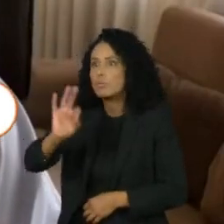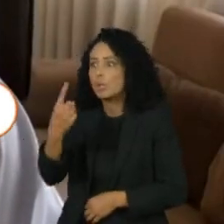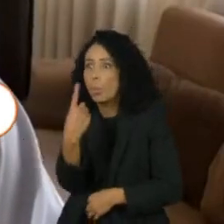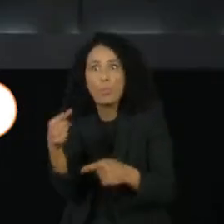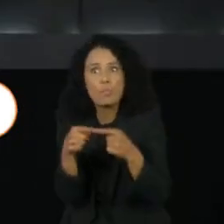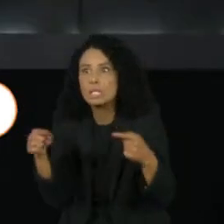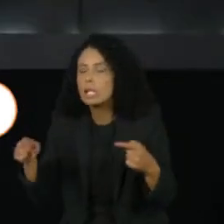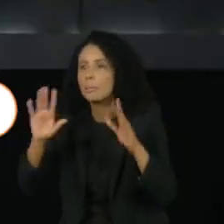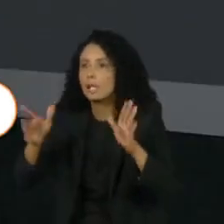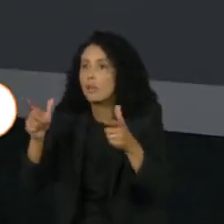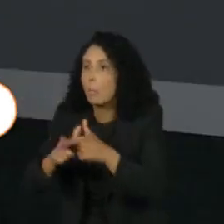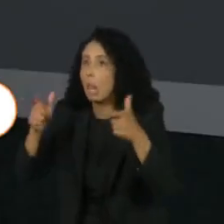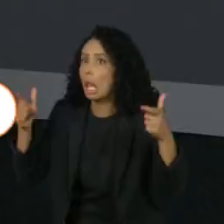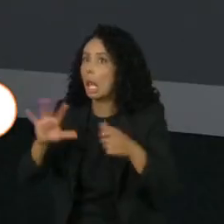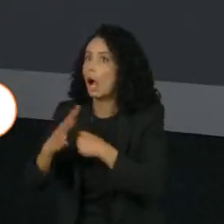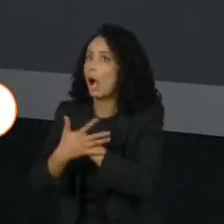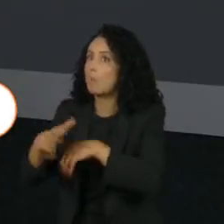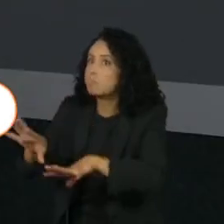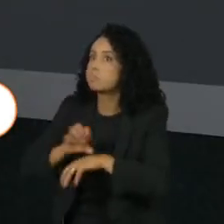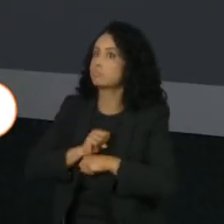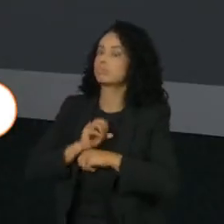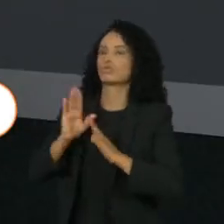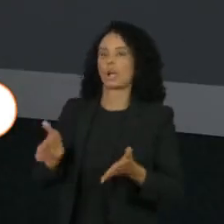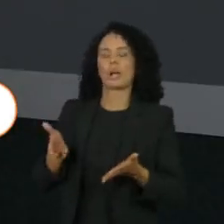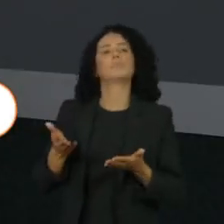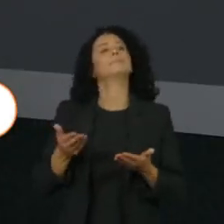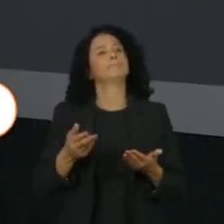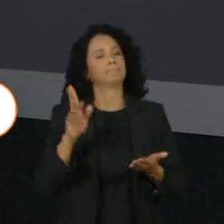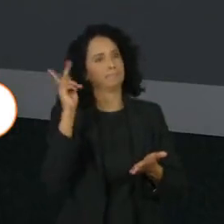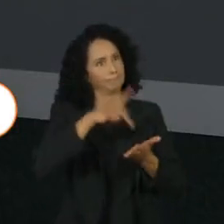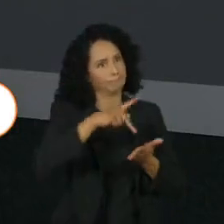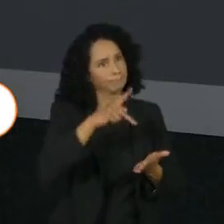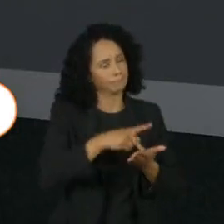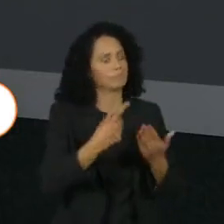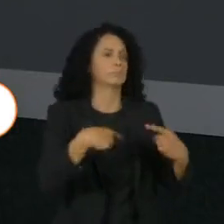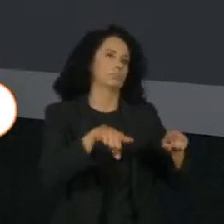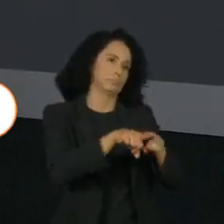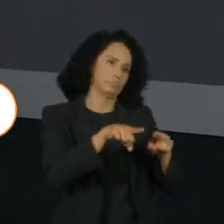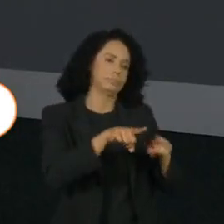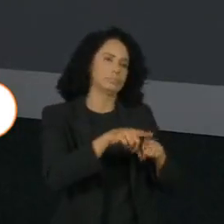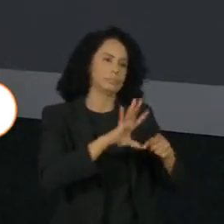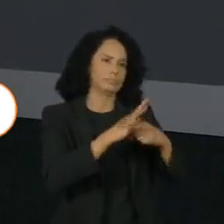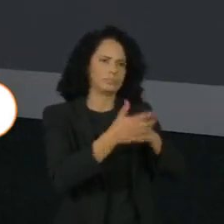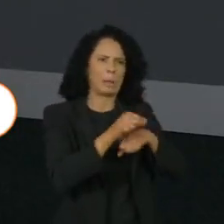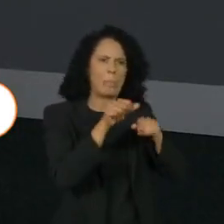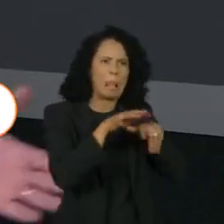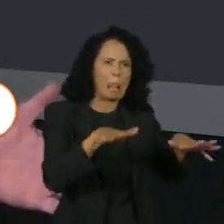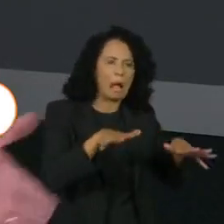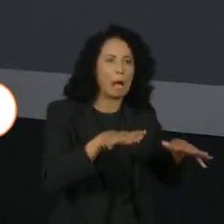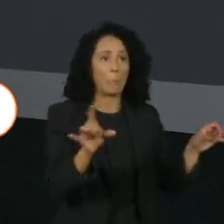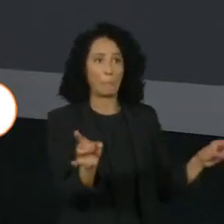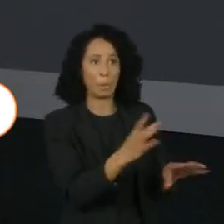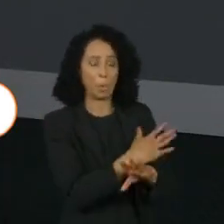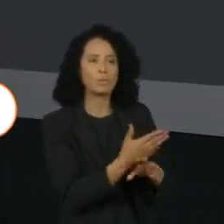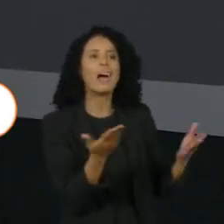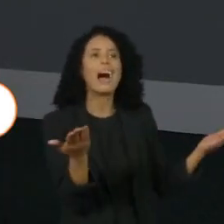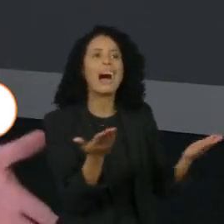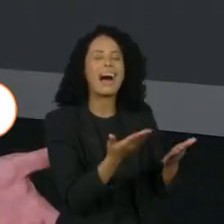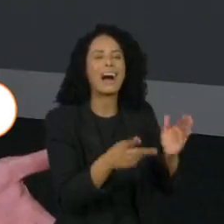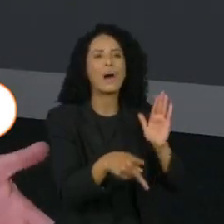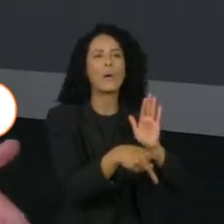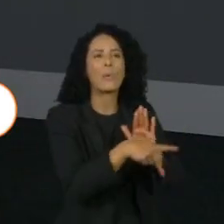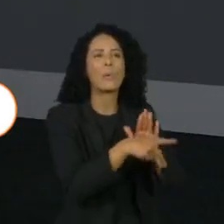nos casos. Com certeza. E além da Covid-19, da pandemia, surge mais outra, né? A varíola dos macacos, por exemplo, com